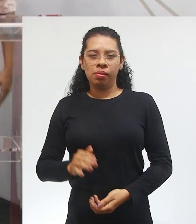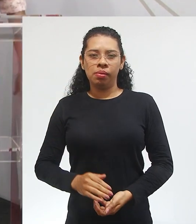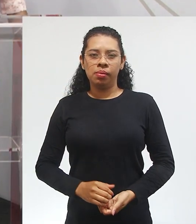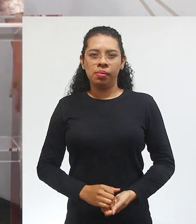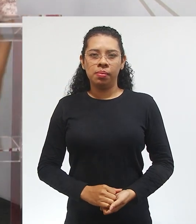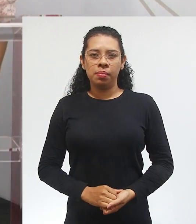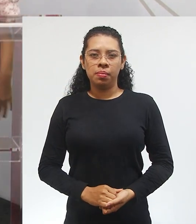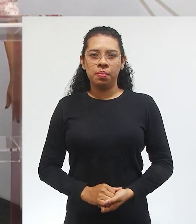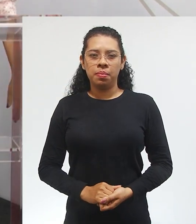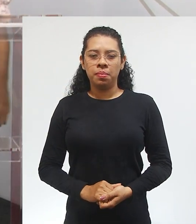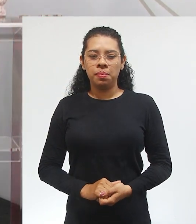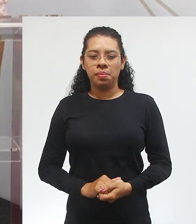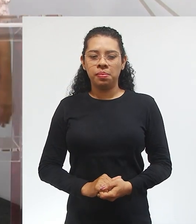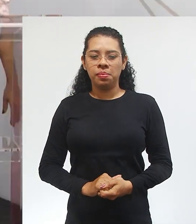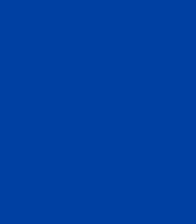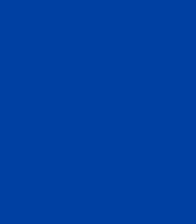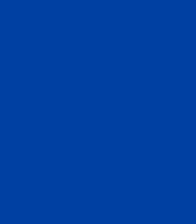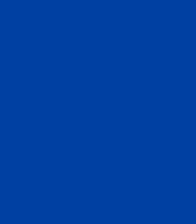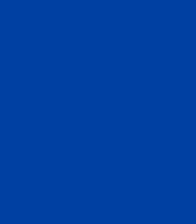Até mais e tchau, tchau!